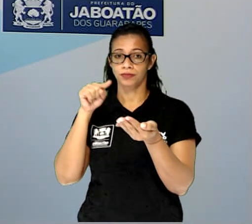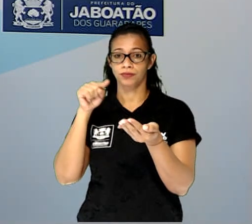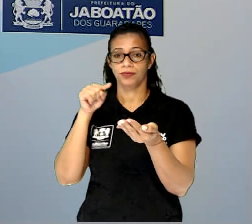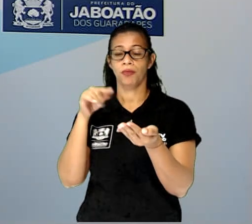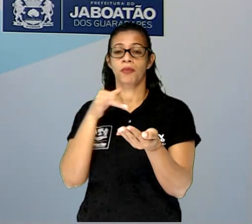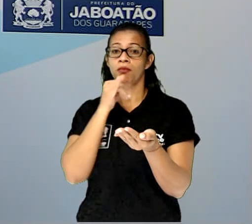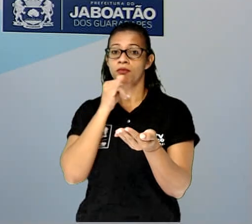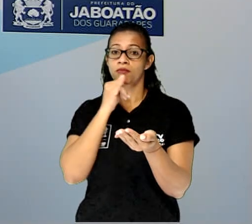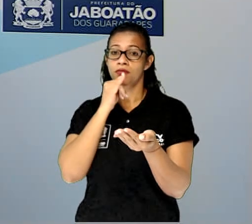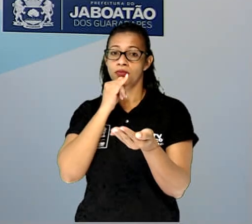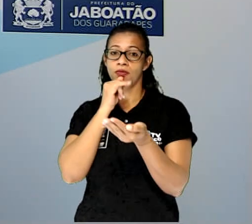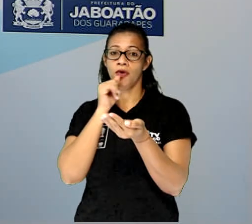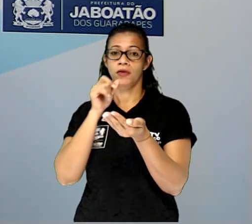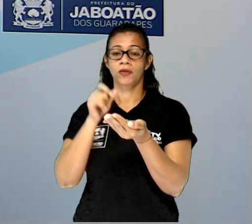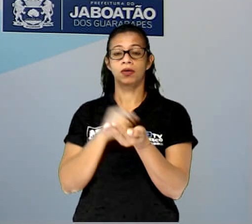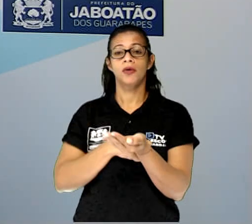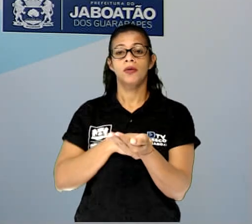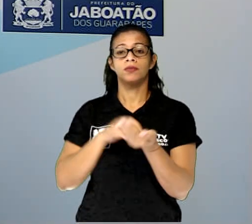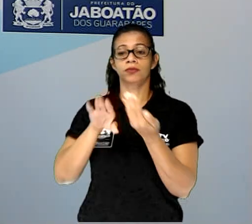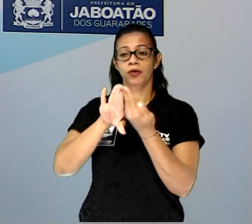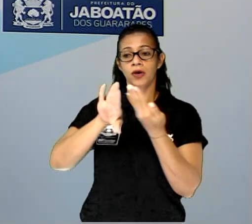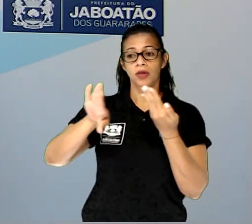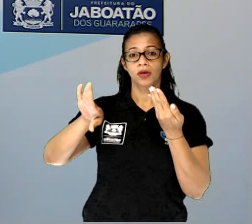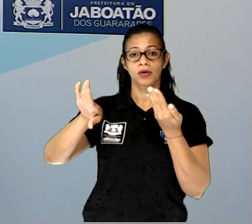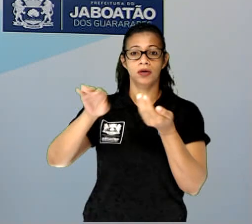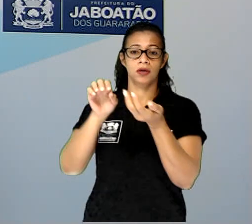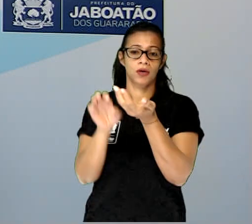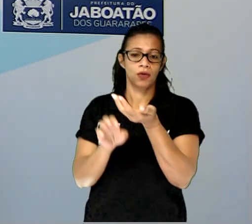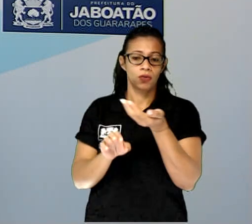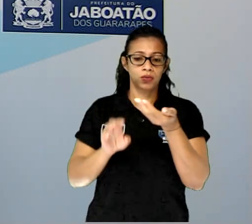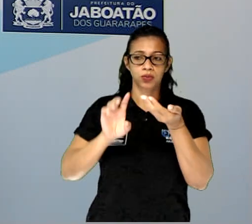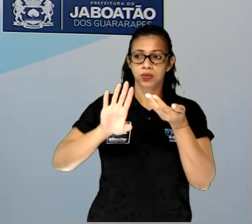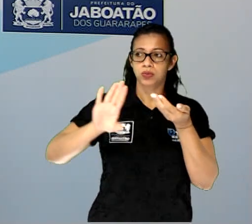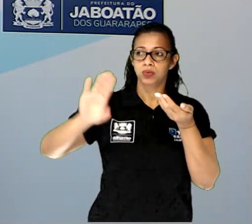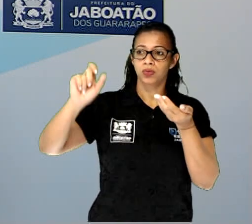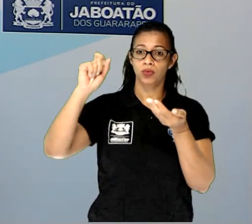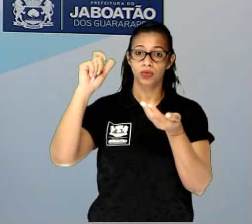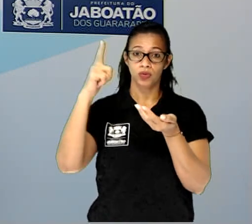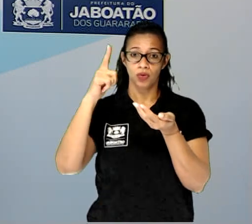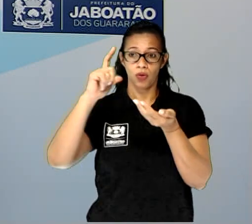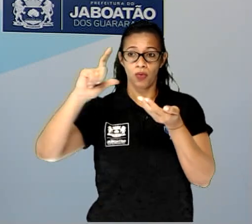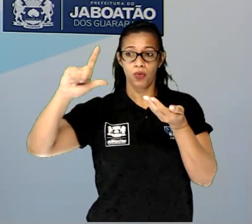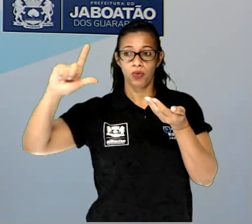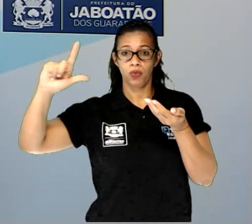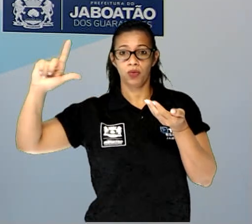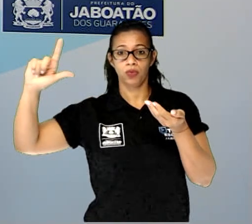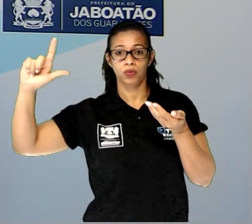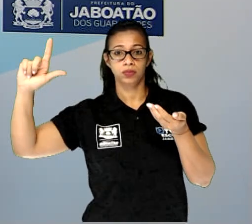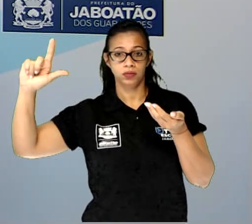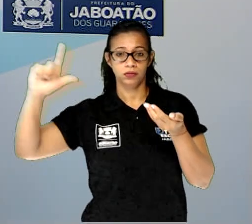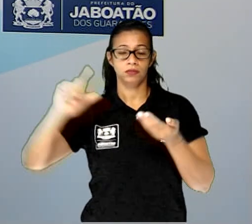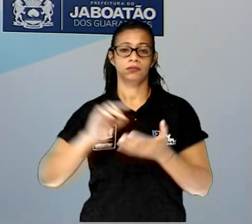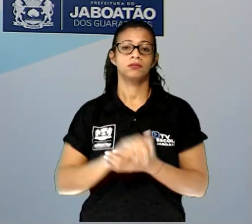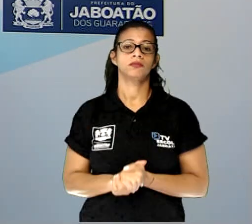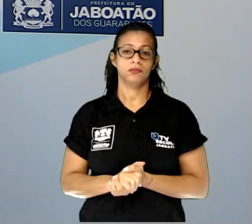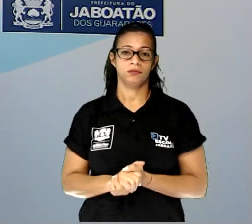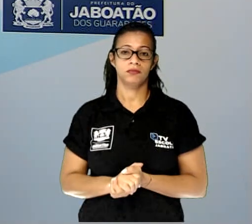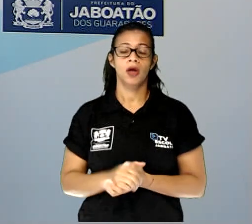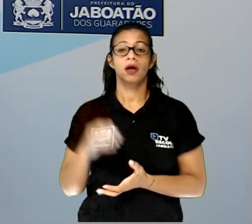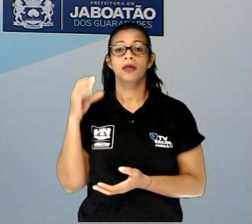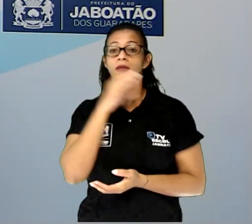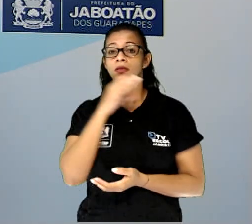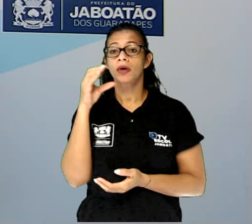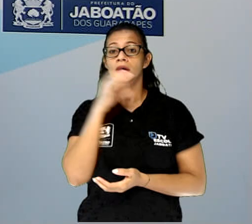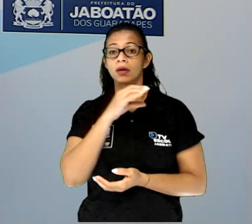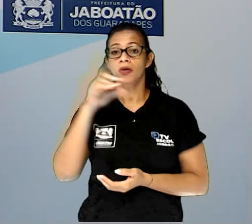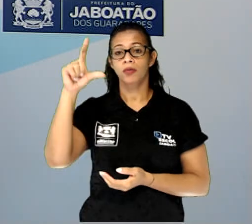distanciando o Sol desse ponto. Então, a quantidade de calor produzido aqui vai ser menor. As áreas próximas do